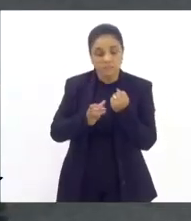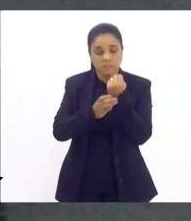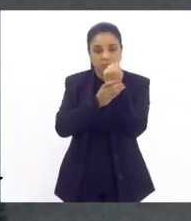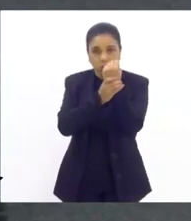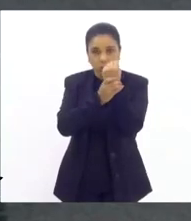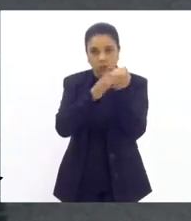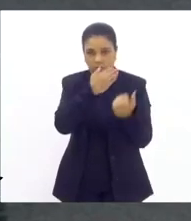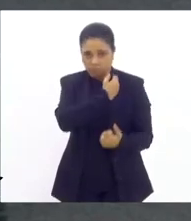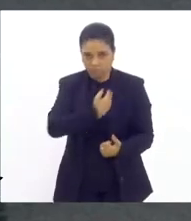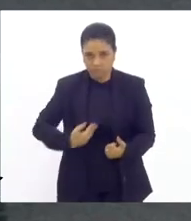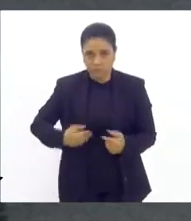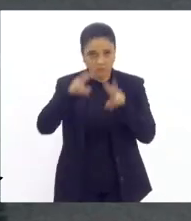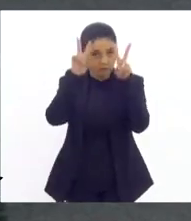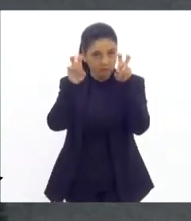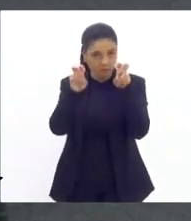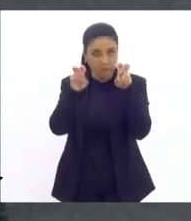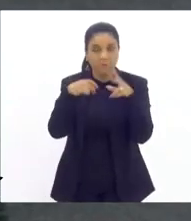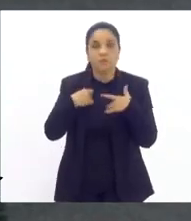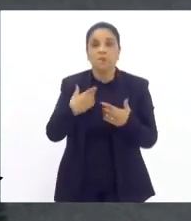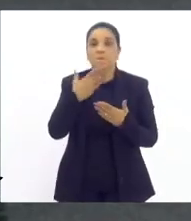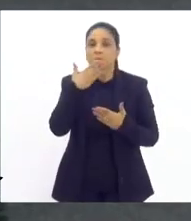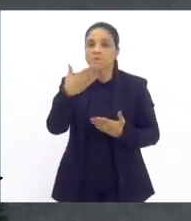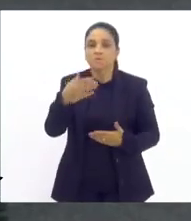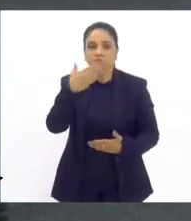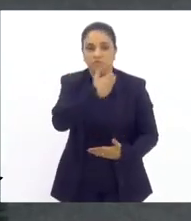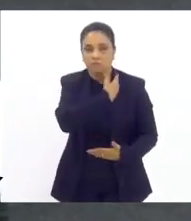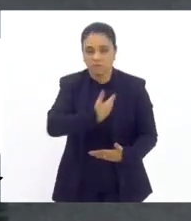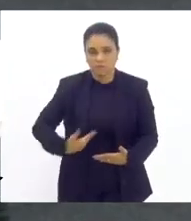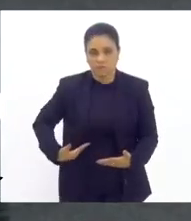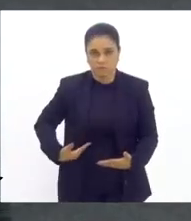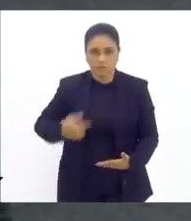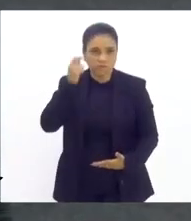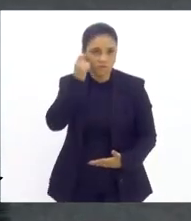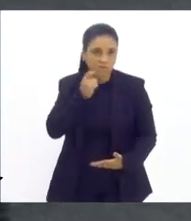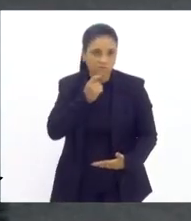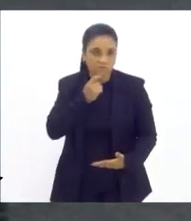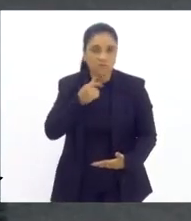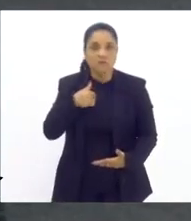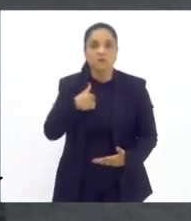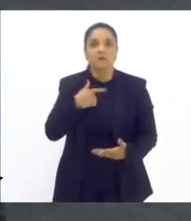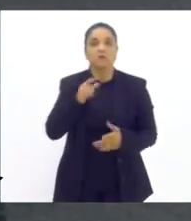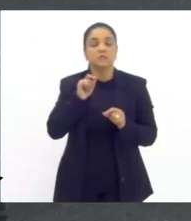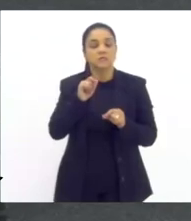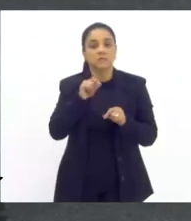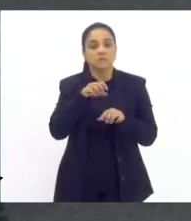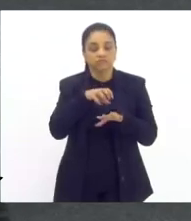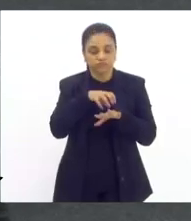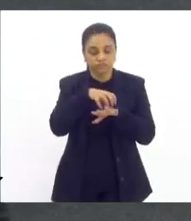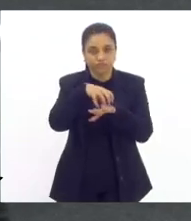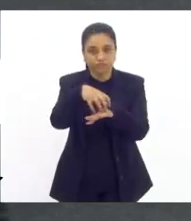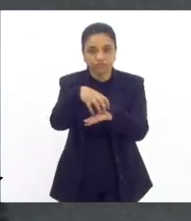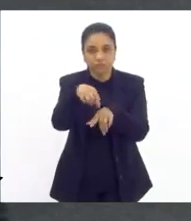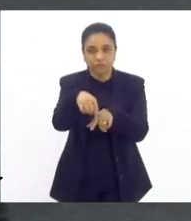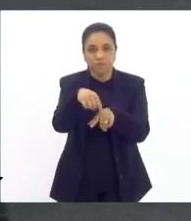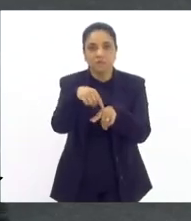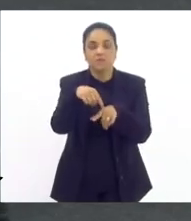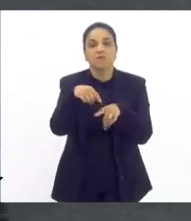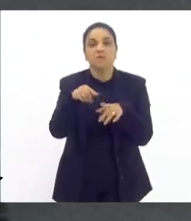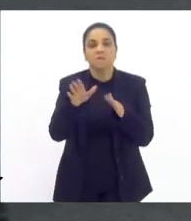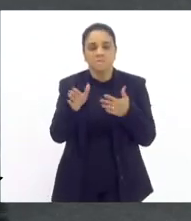pública pediu o Senhor Governador que distingue um veículo blindado famoso